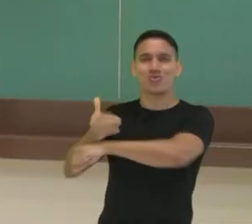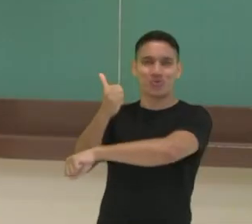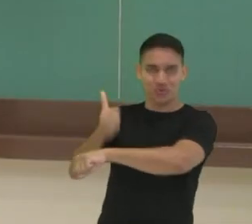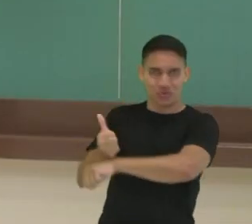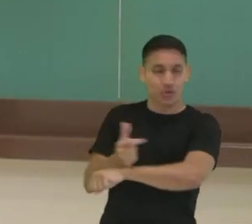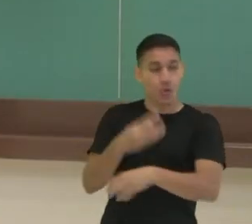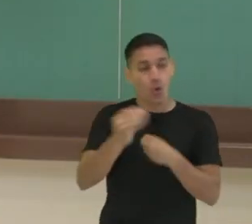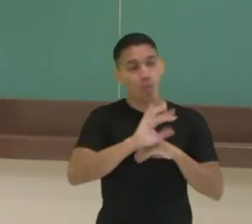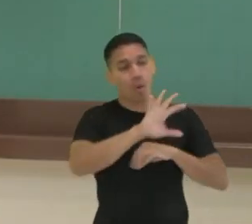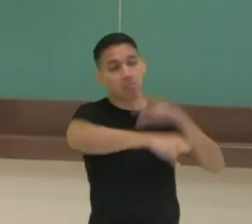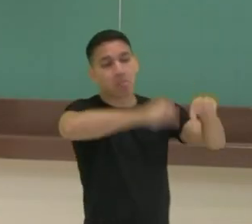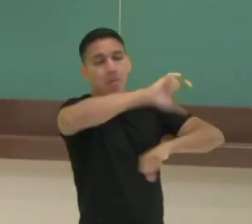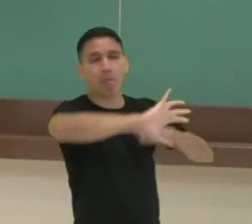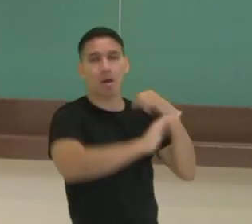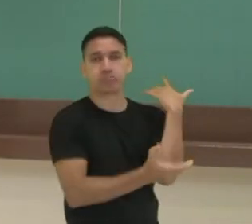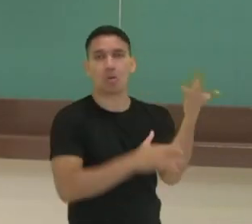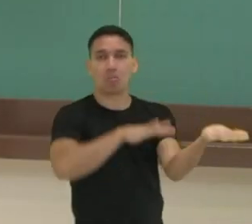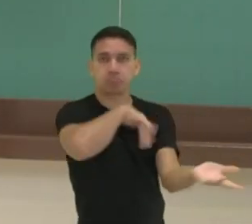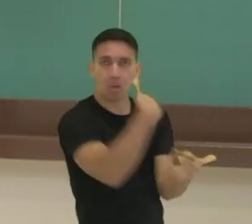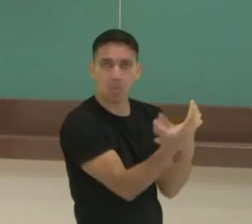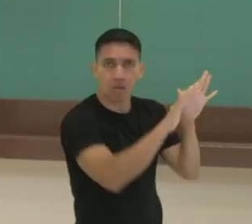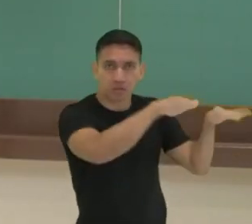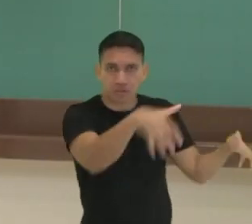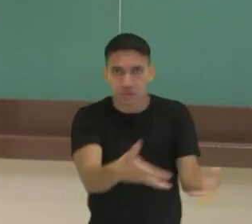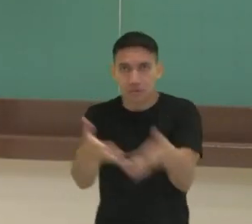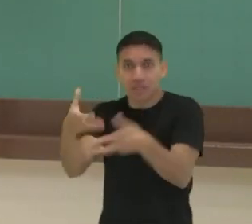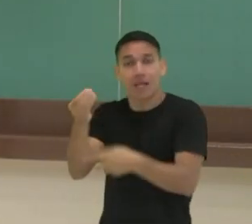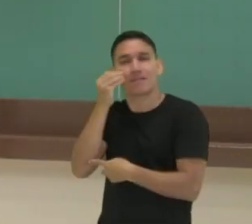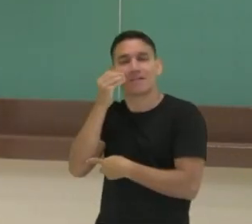exploração do pau-brasil e a tentativa de invasão